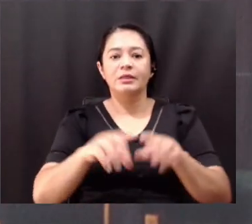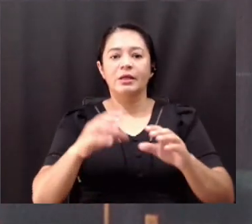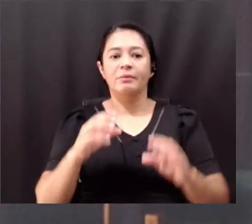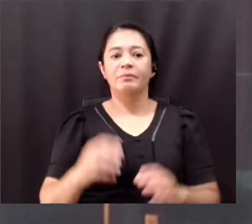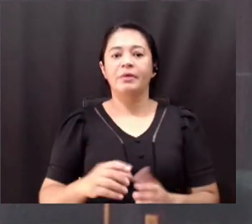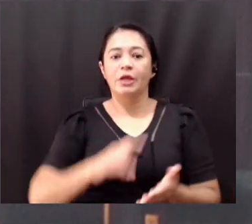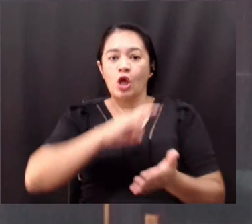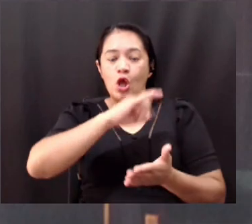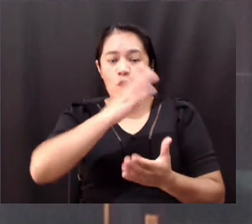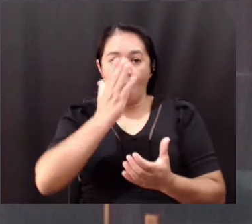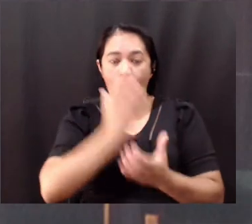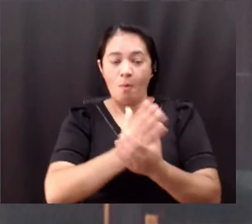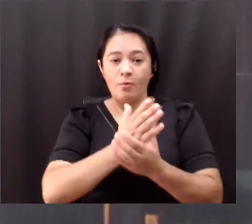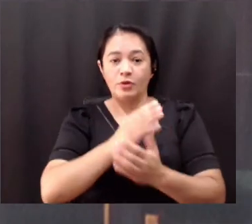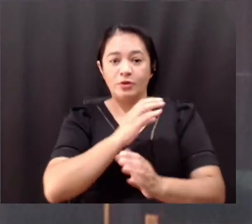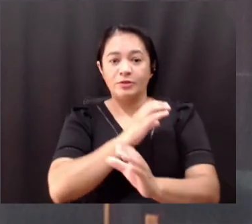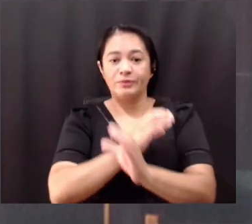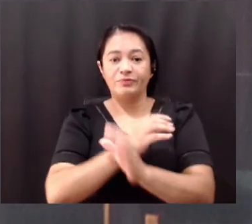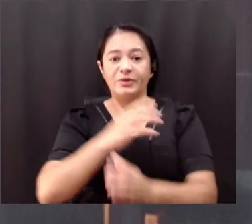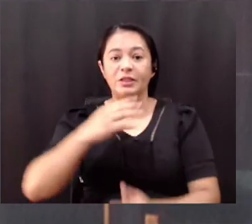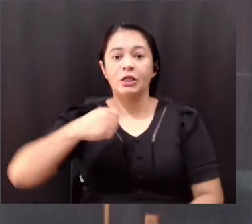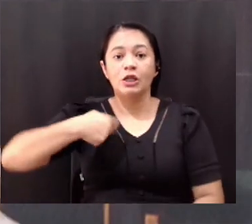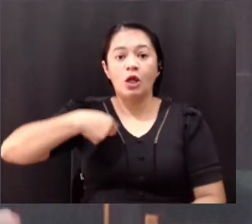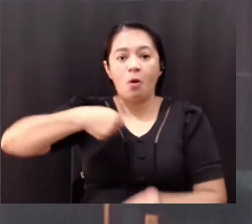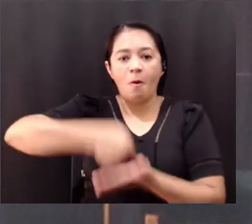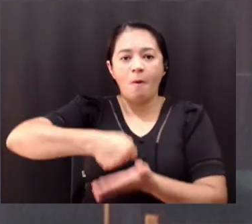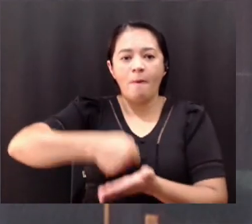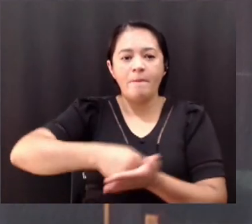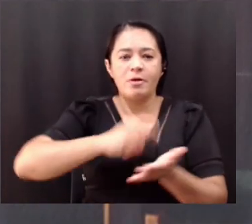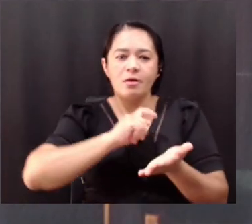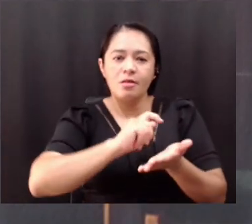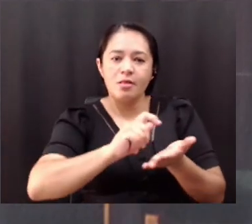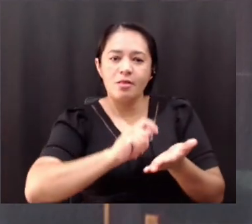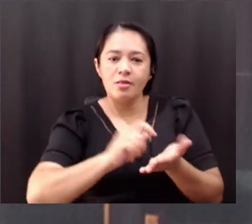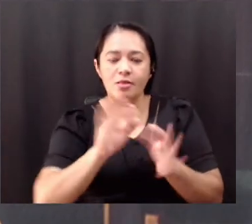a assinar um termo de ajustamento de conduta para cumprir o que a lei já está